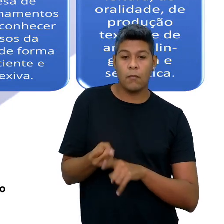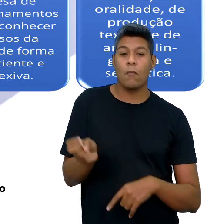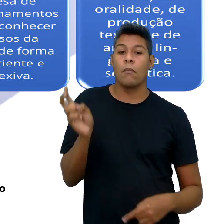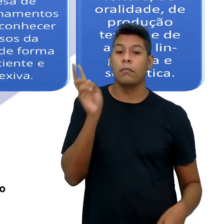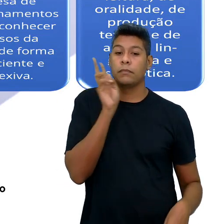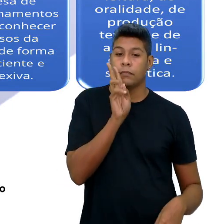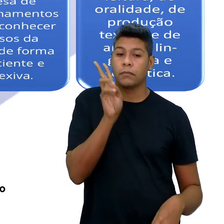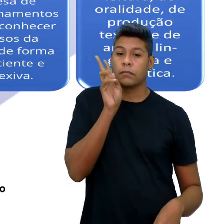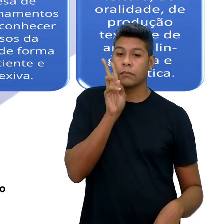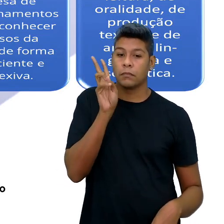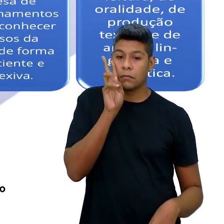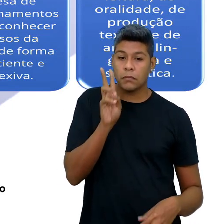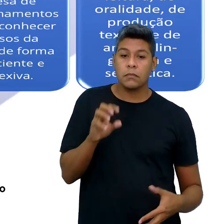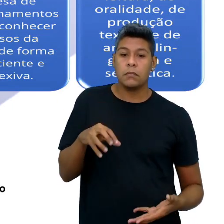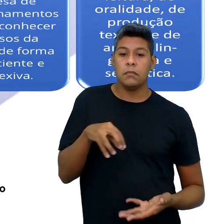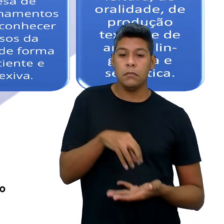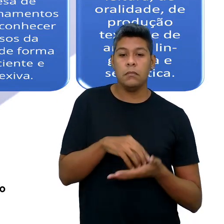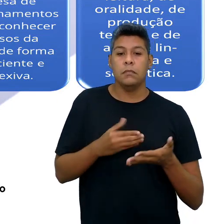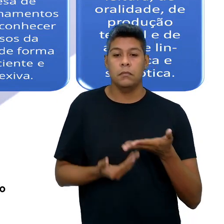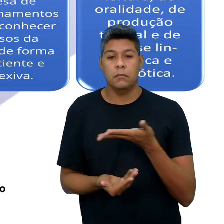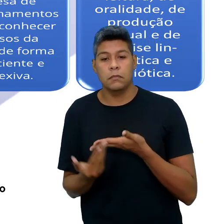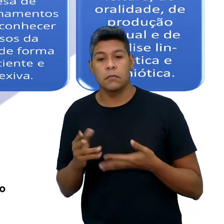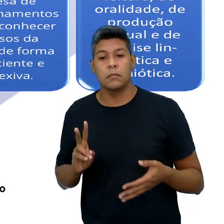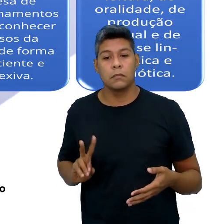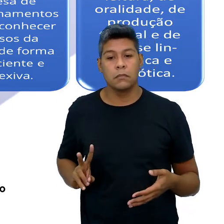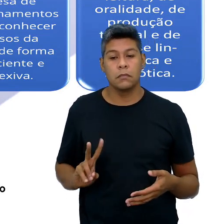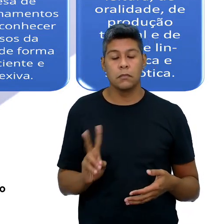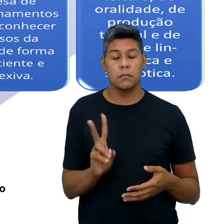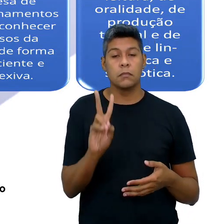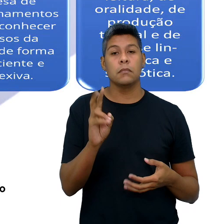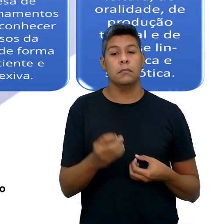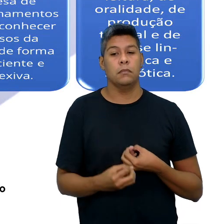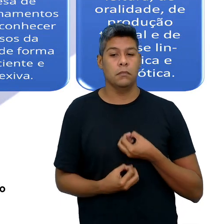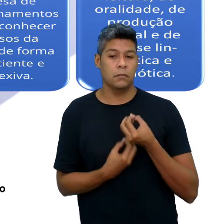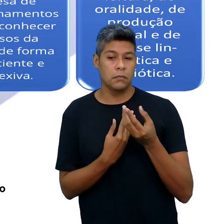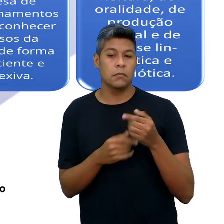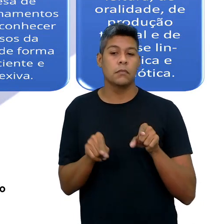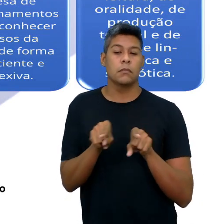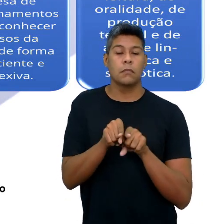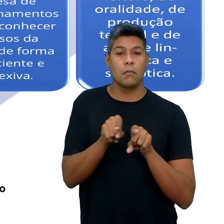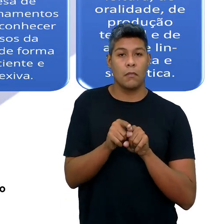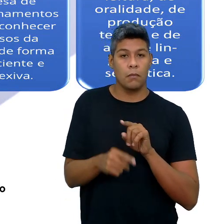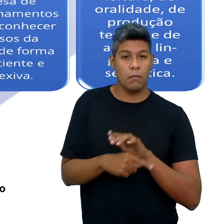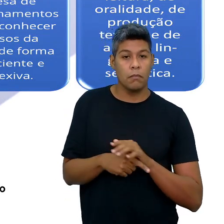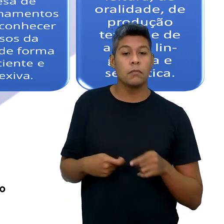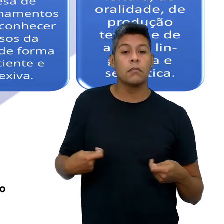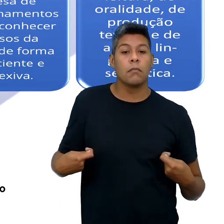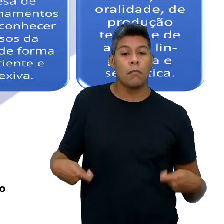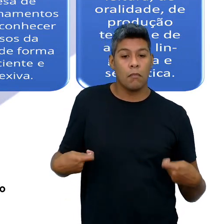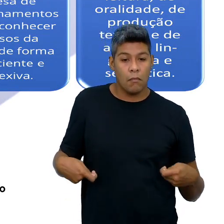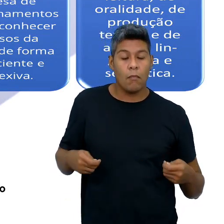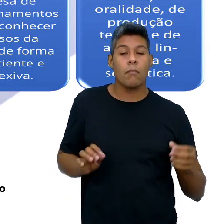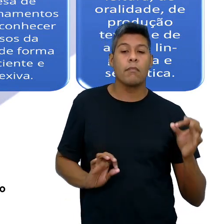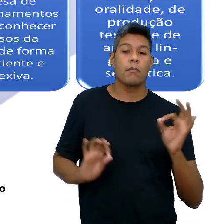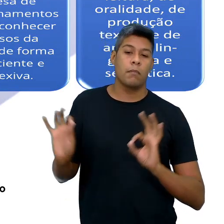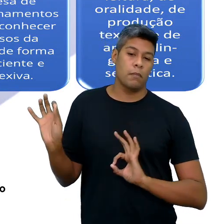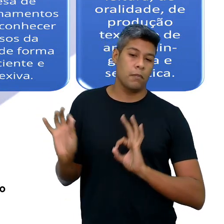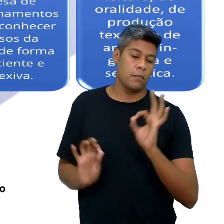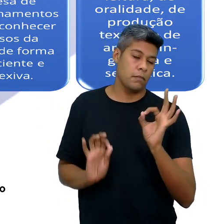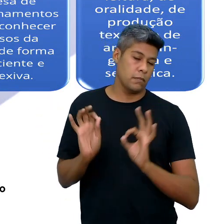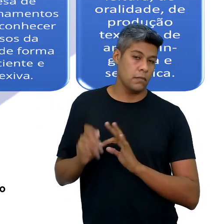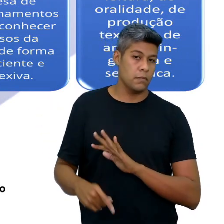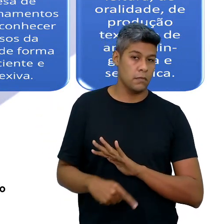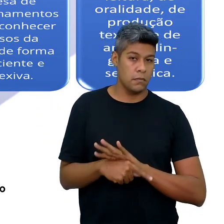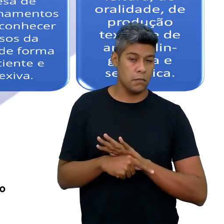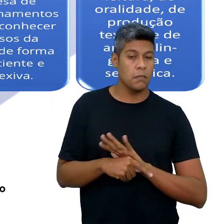historicamente situados aí em uma interação sempre responsiva, e também a partir da necessidade da articulação